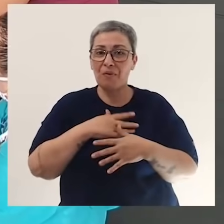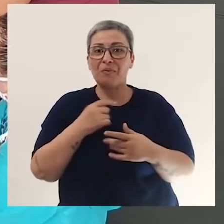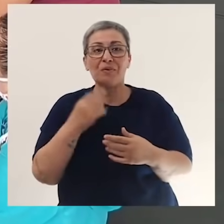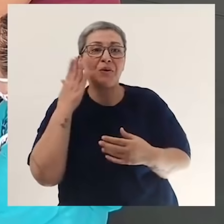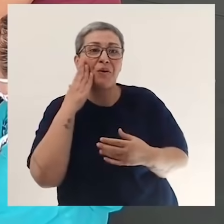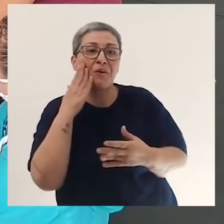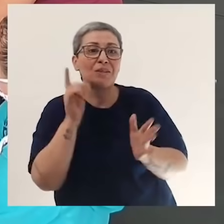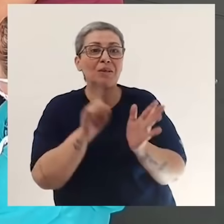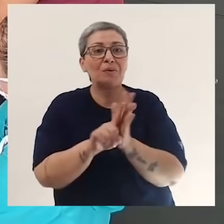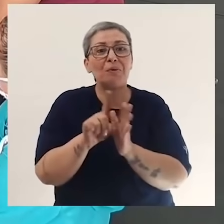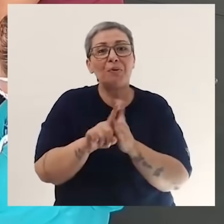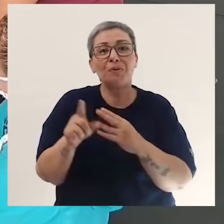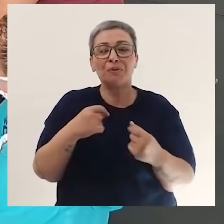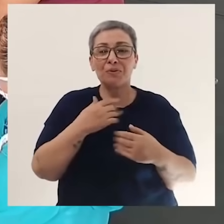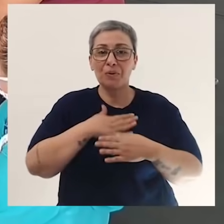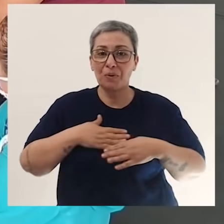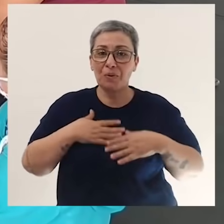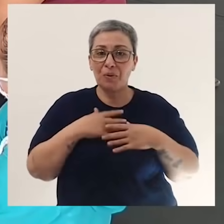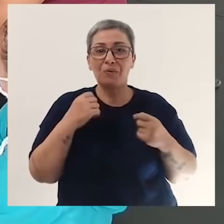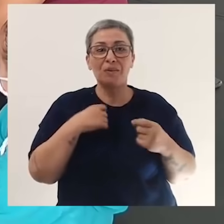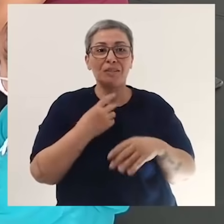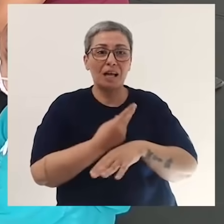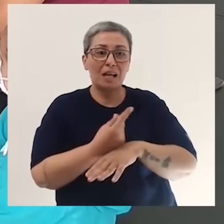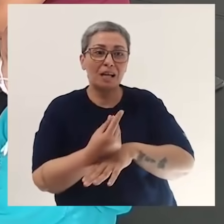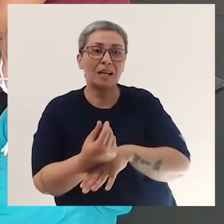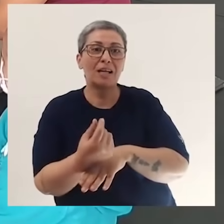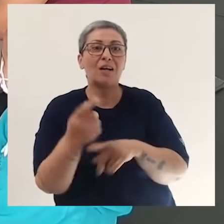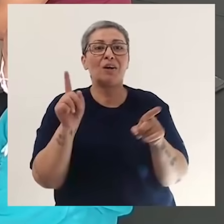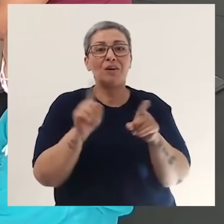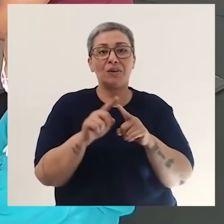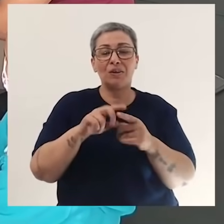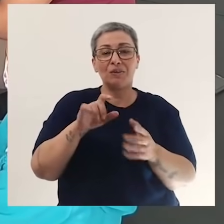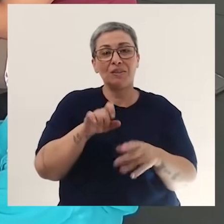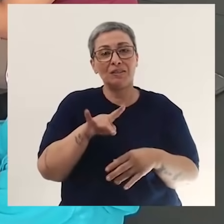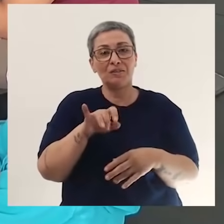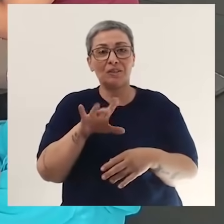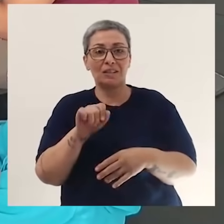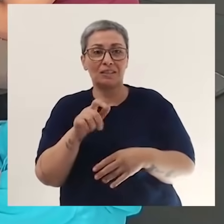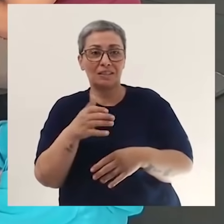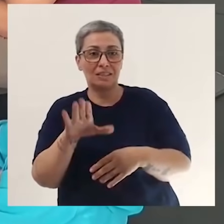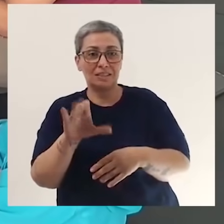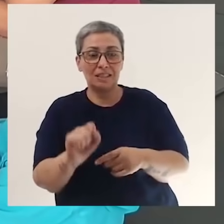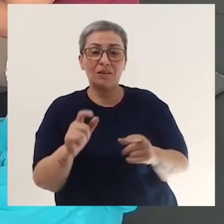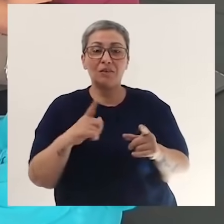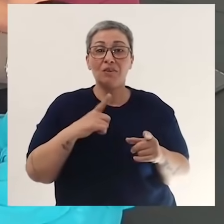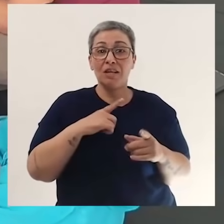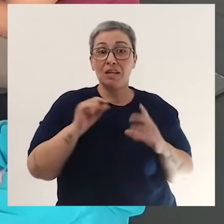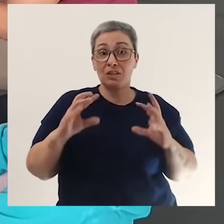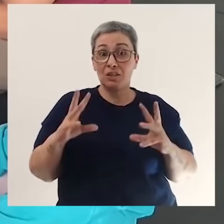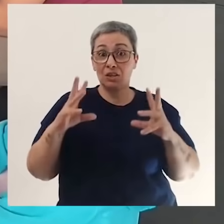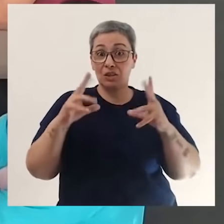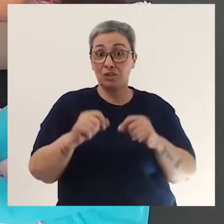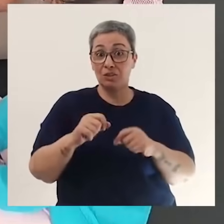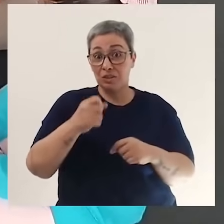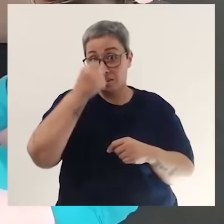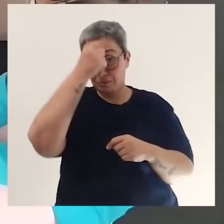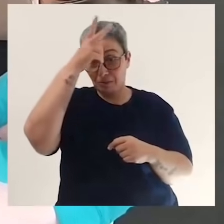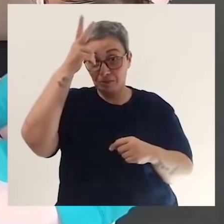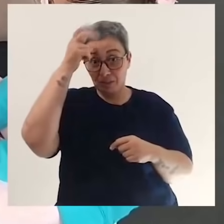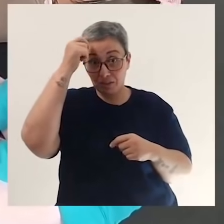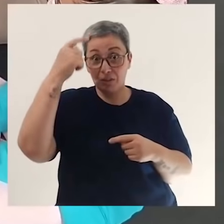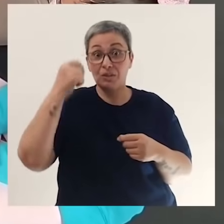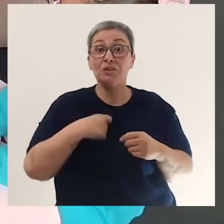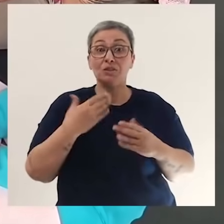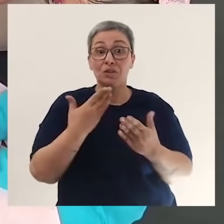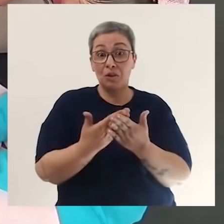vocês gostam, se vocês estão muito tempo aqui no Dança. E vocês são todas da prefeitura? Todas